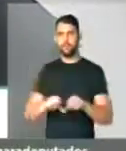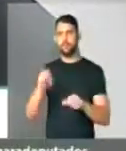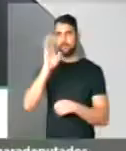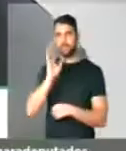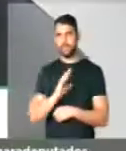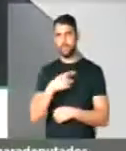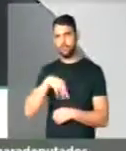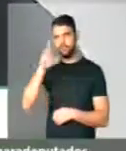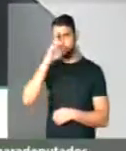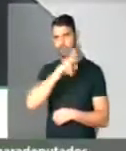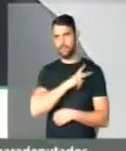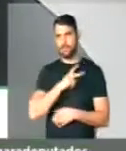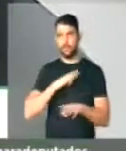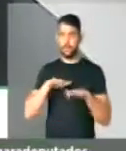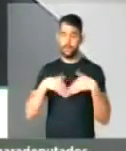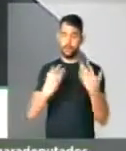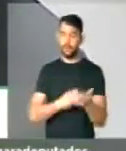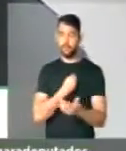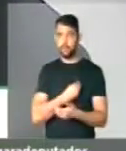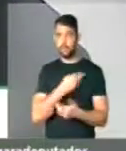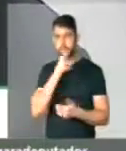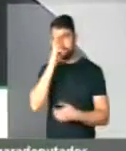neste país, senhor presidente.